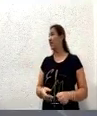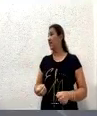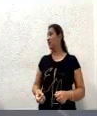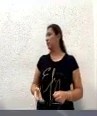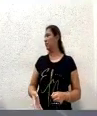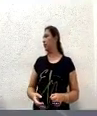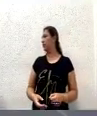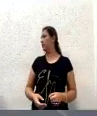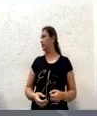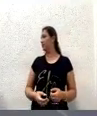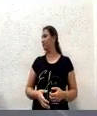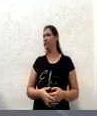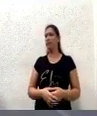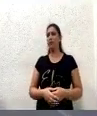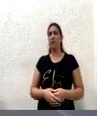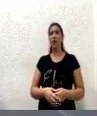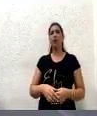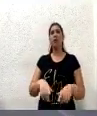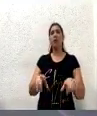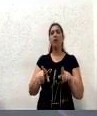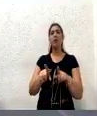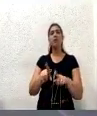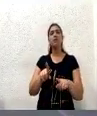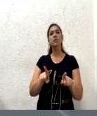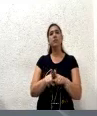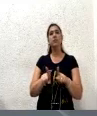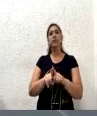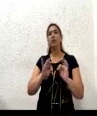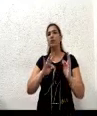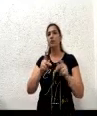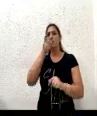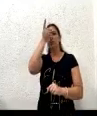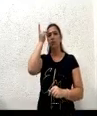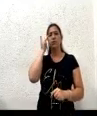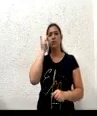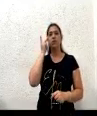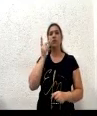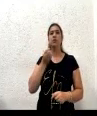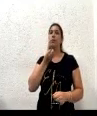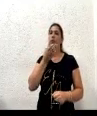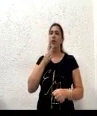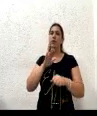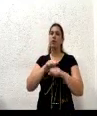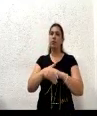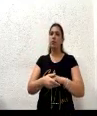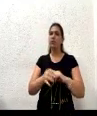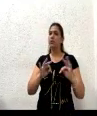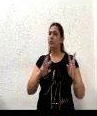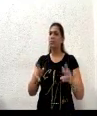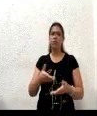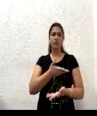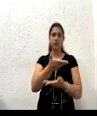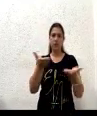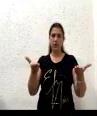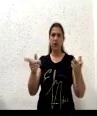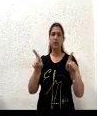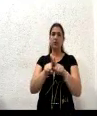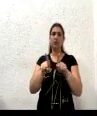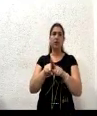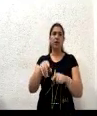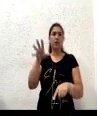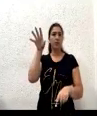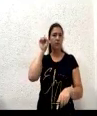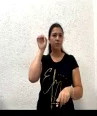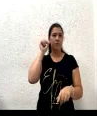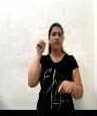aqui presentes. Vereadora Mariana, Kelly, Nayara. Uma boa noite para vocês, a todos os ouvintes